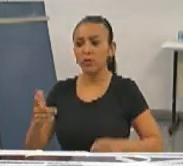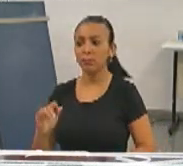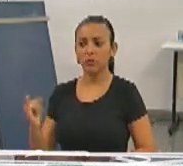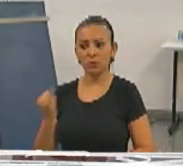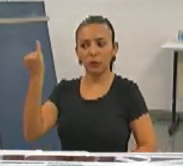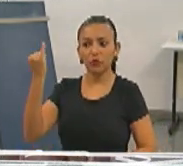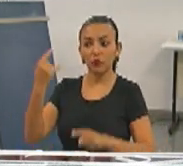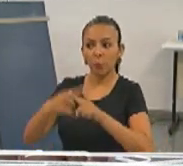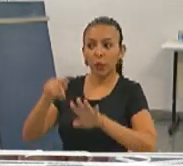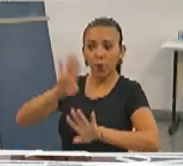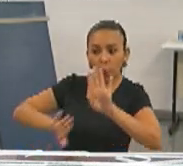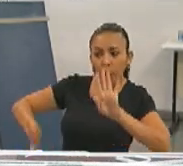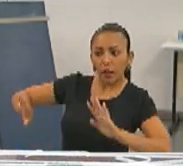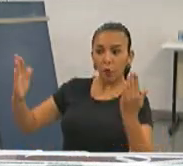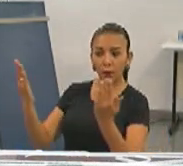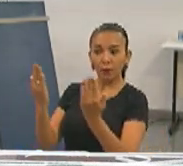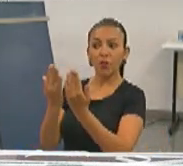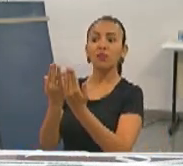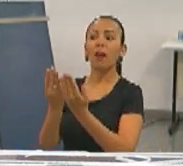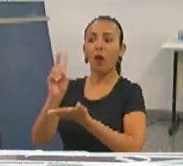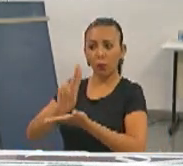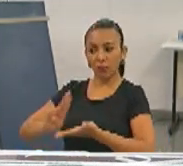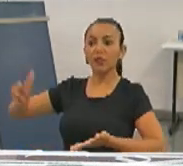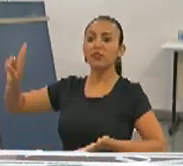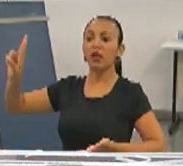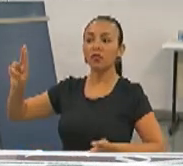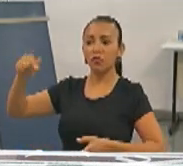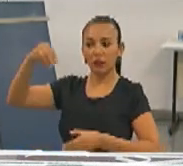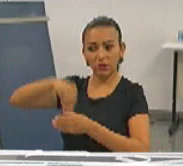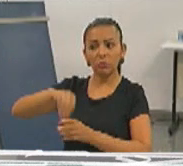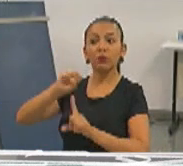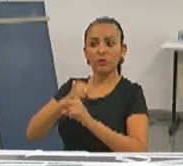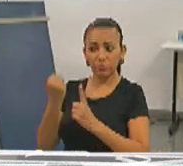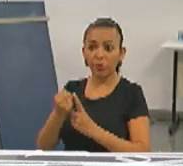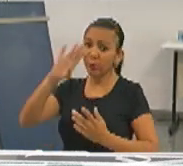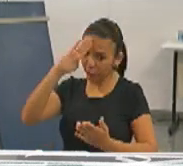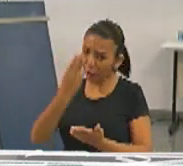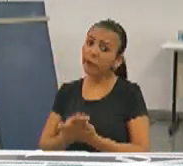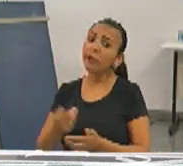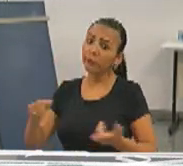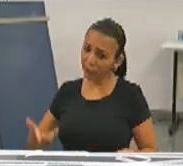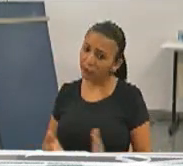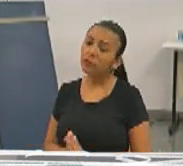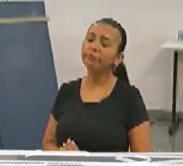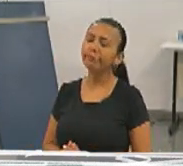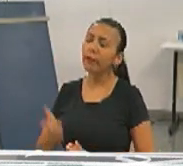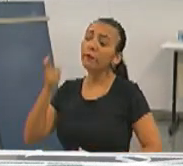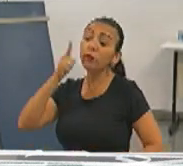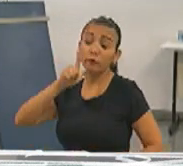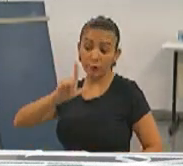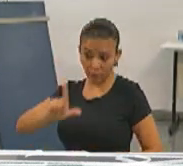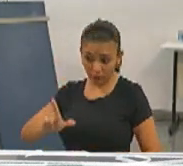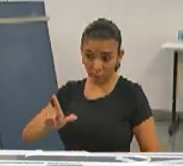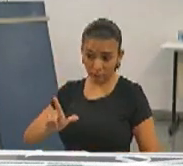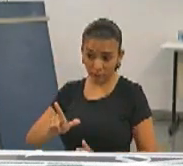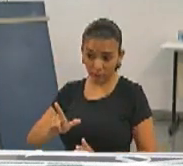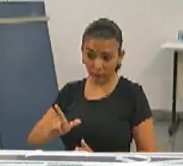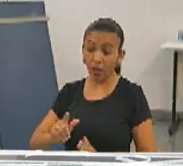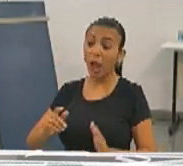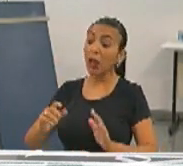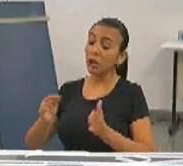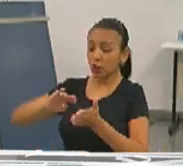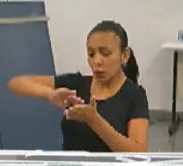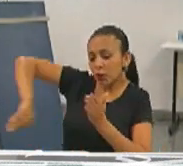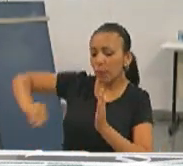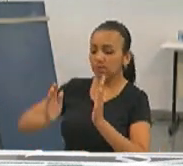certo fechamento da universidade em relação à sociedade. Nós acreditamos muito nisso, professora Liane, né? Que é através da